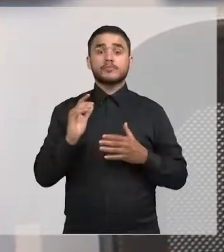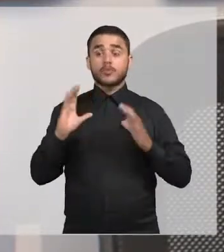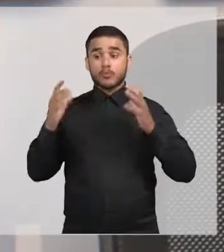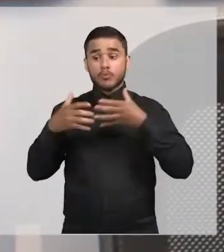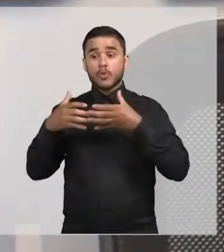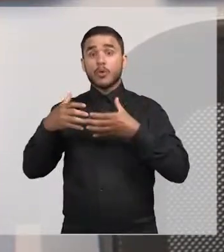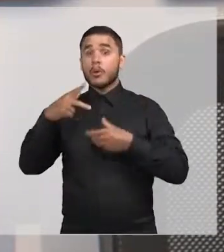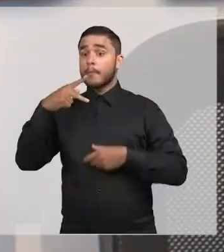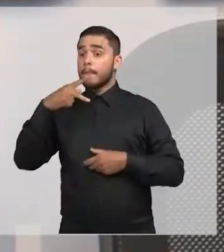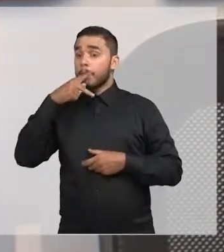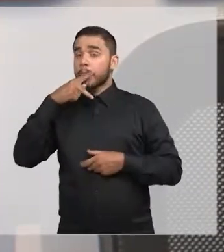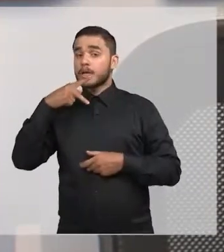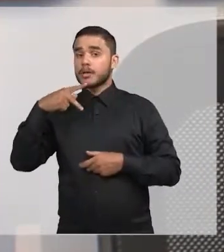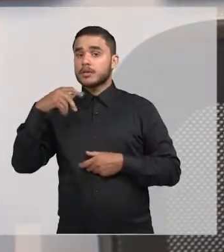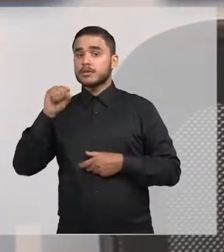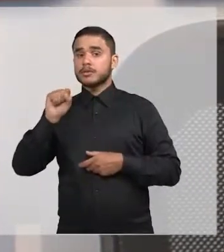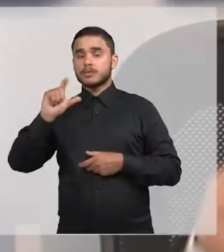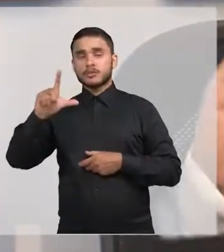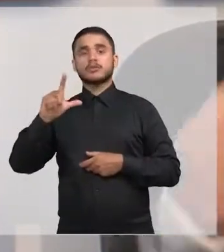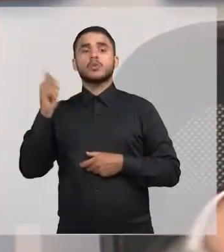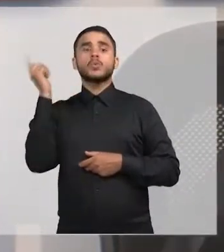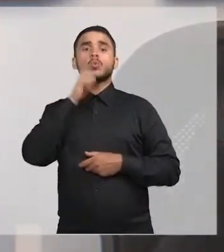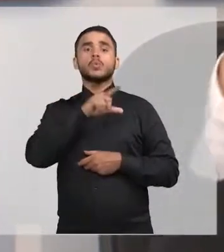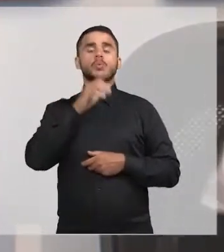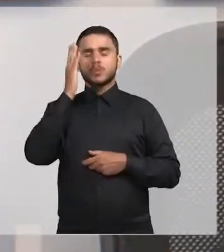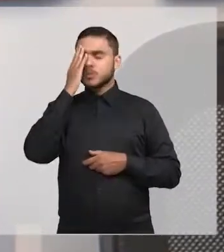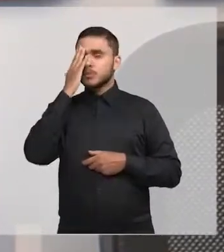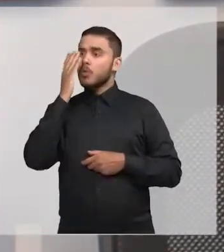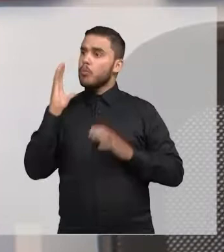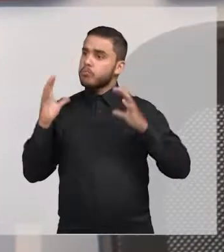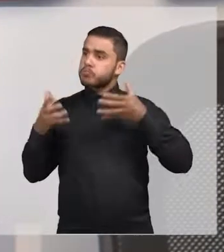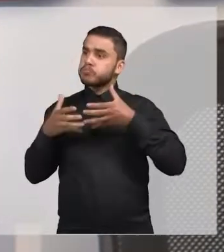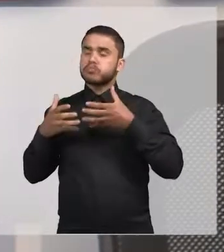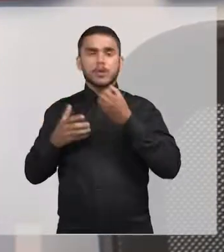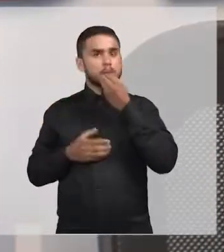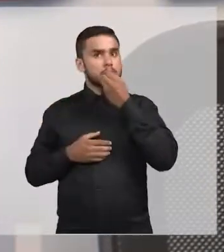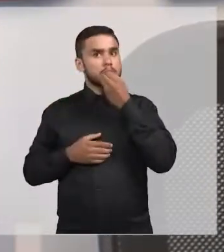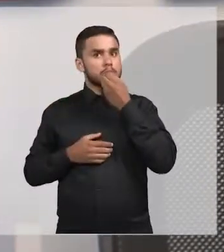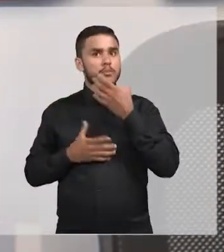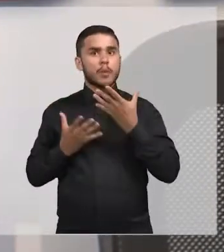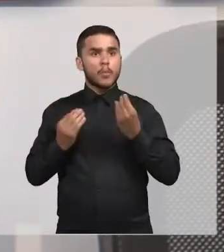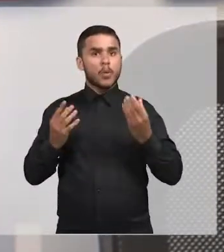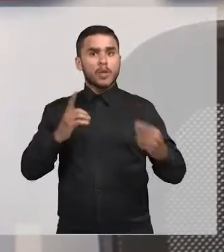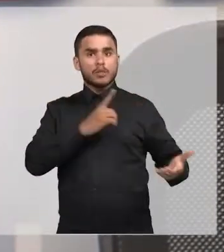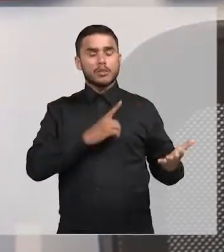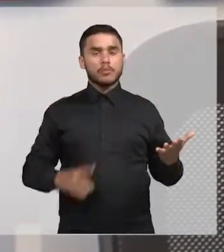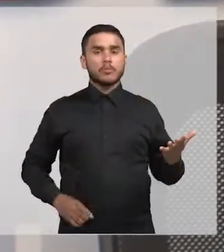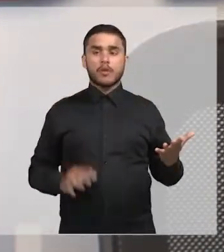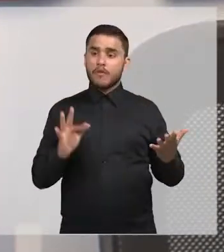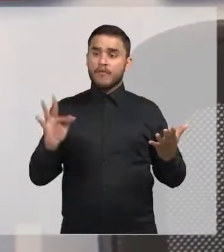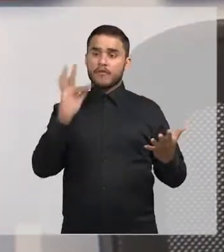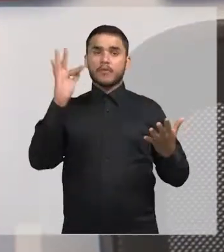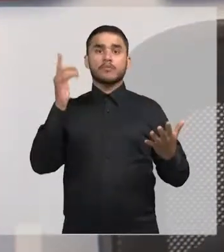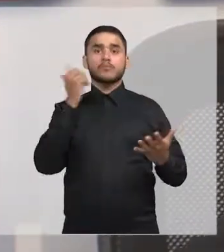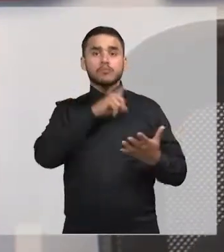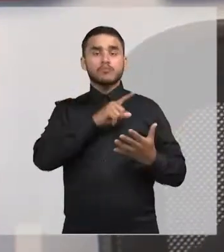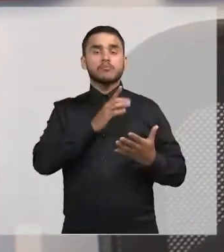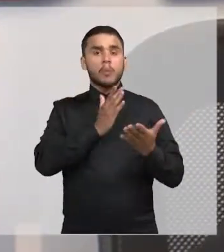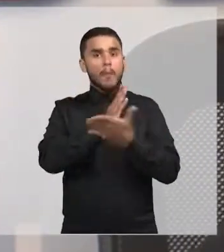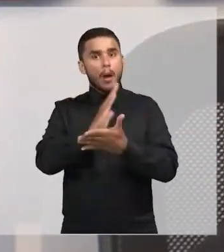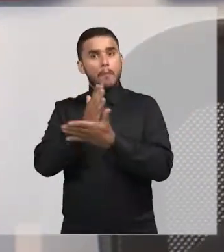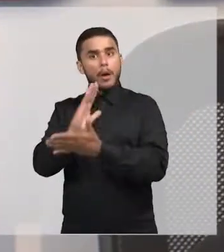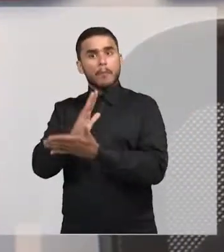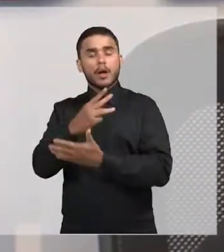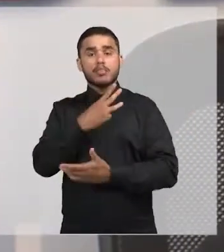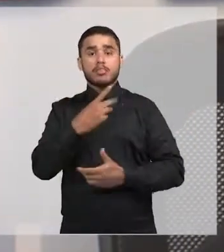Bolsonaro se torne um partido que ultrapasse até o número de deputados federais hoje presentes, que ele elegeu